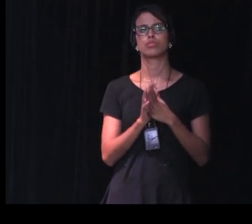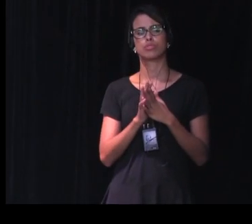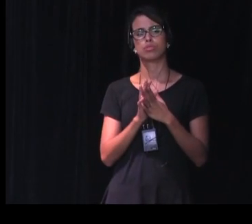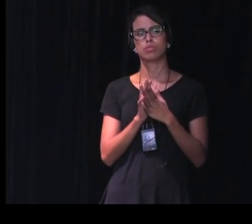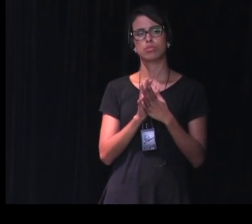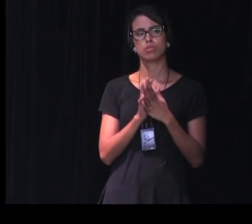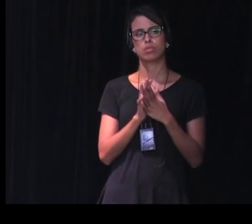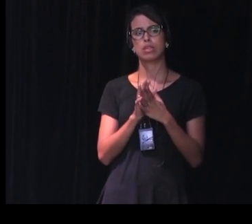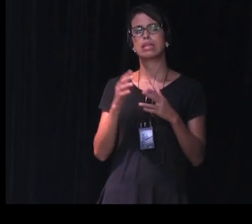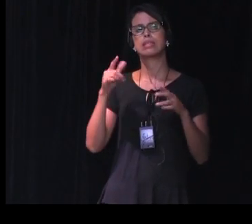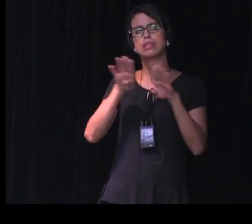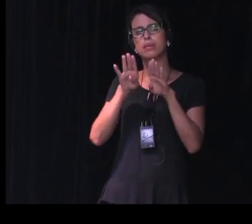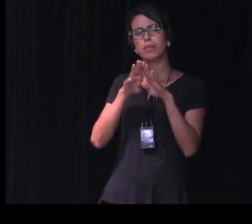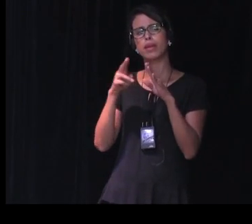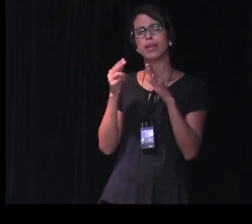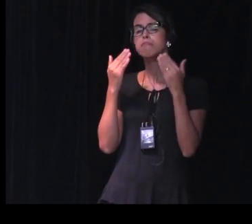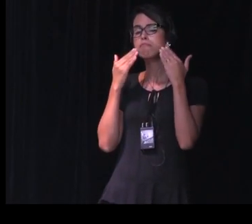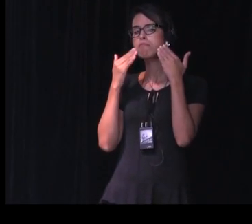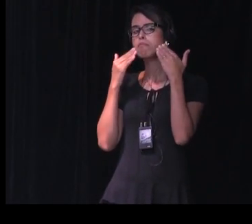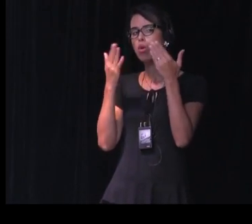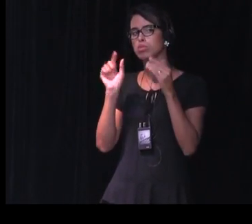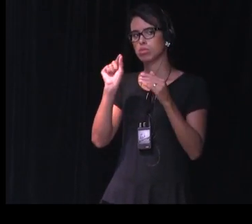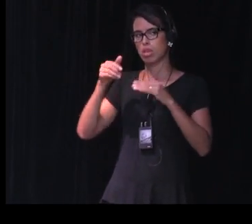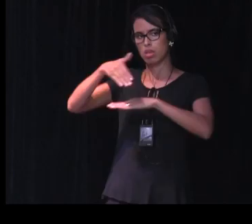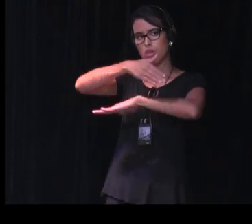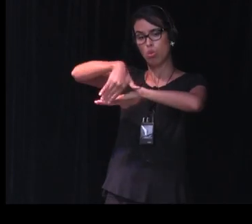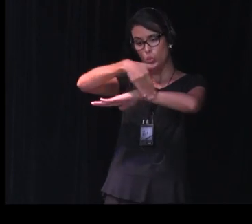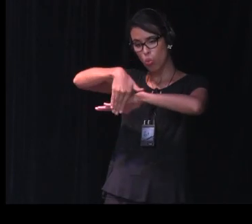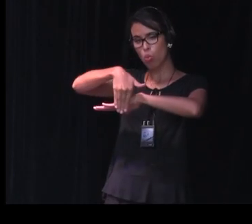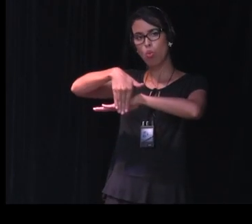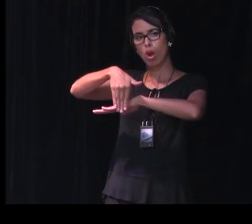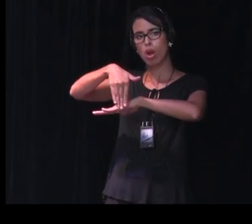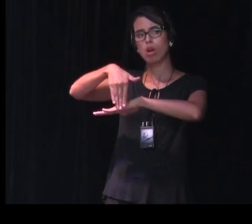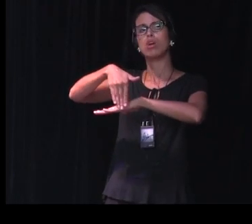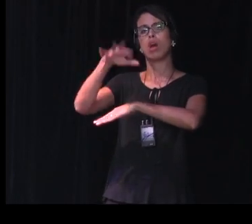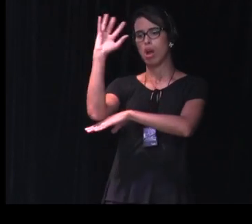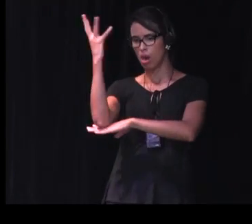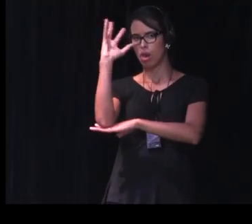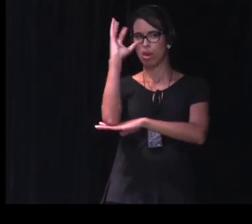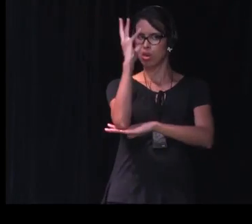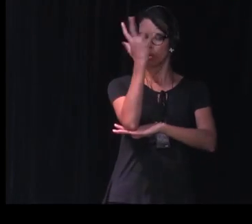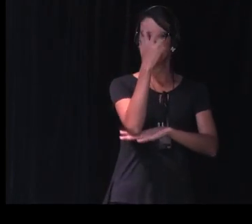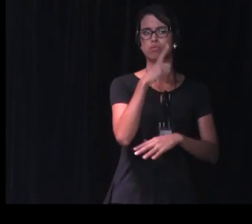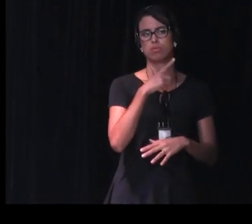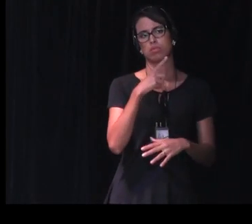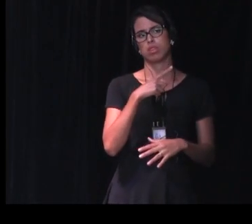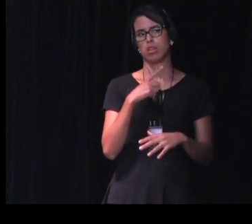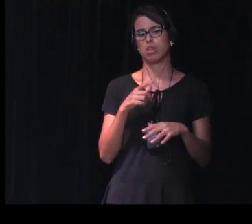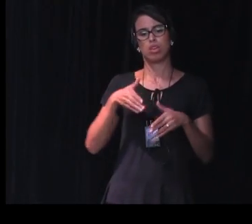morro. E outra coisa que está desenhada é que as ruas têm